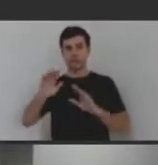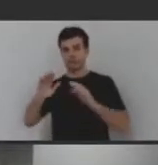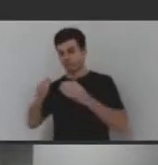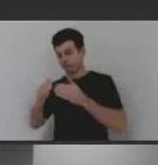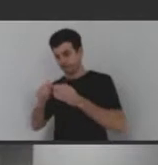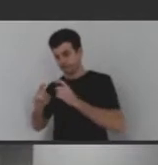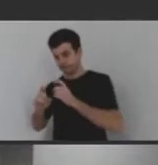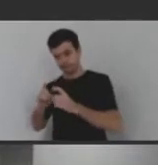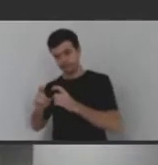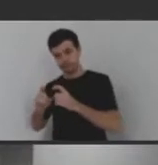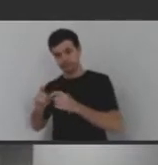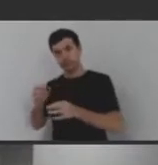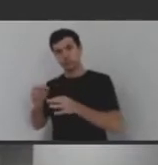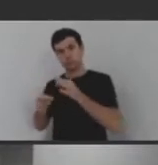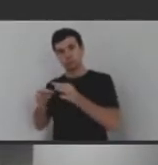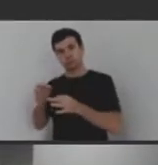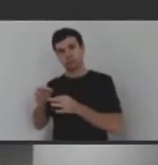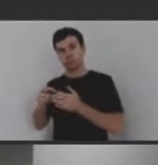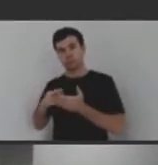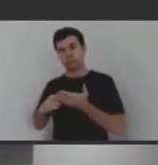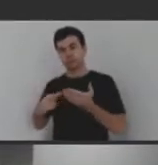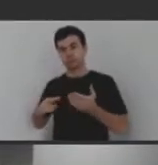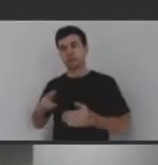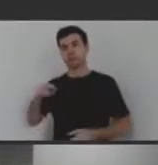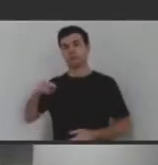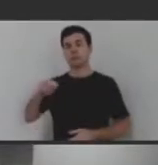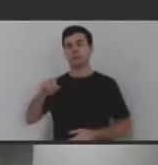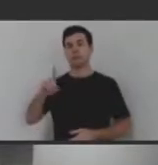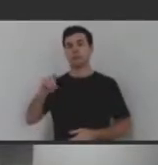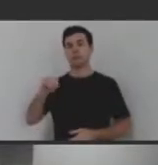e Redação, vereador Ronaldo Mendes, presidente.